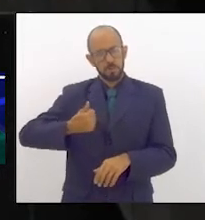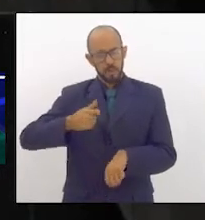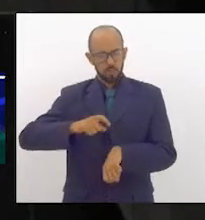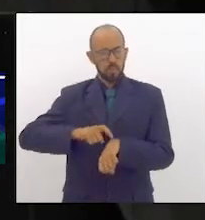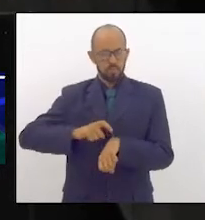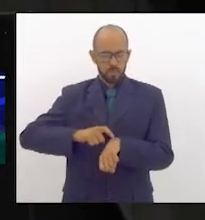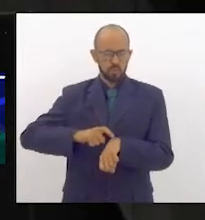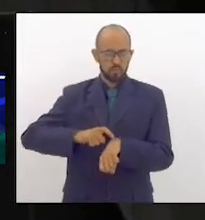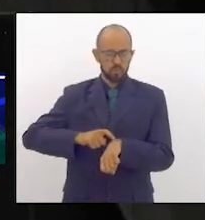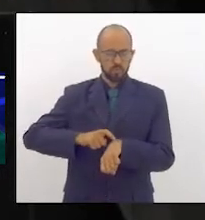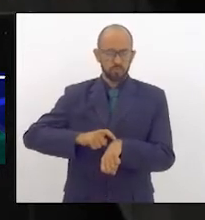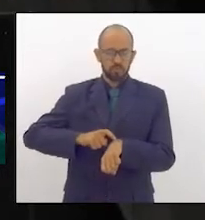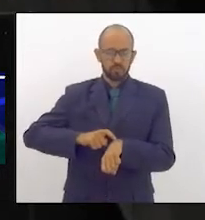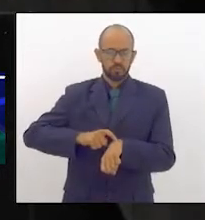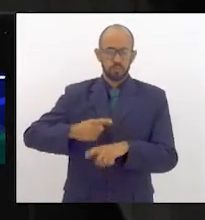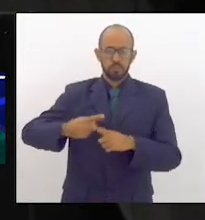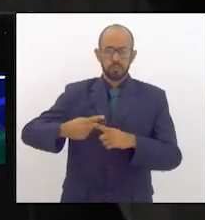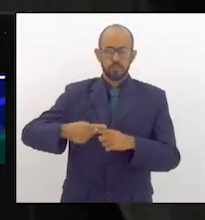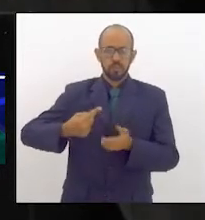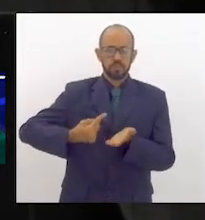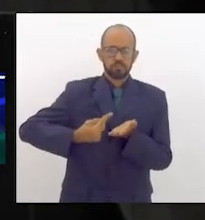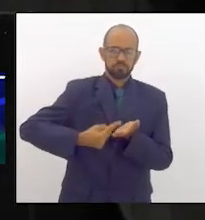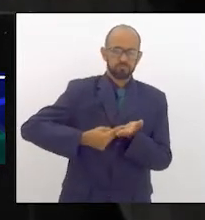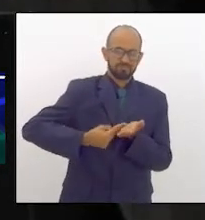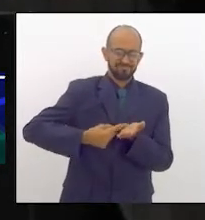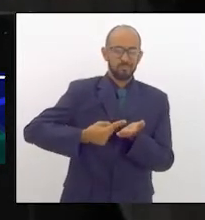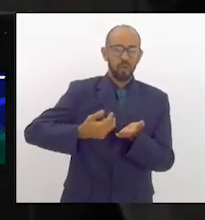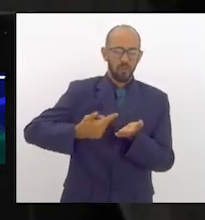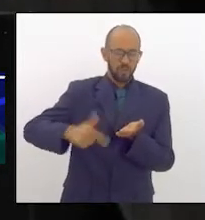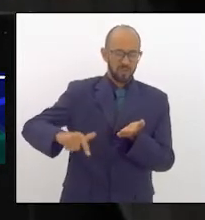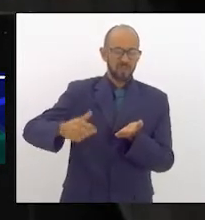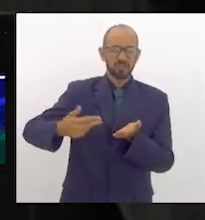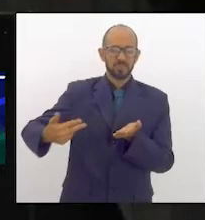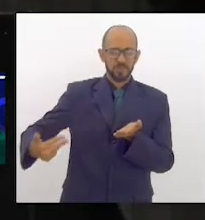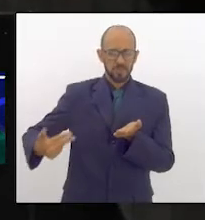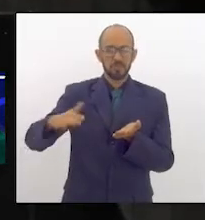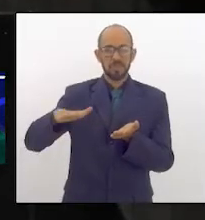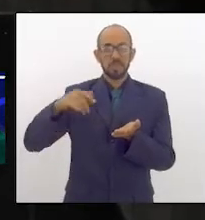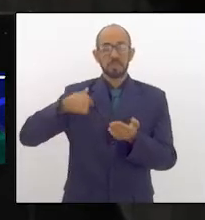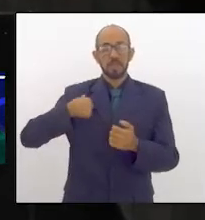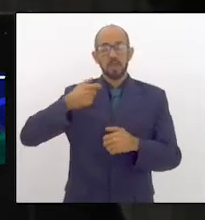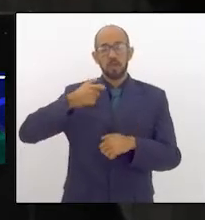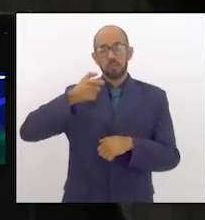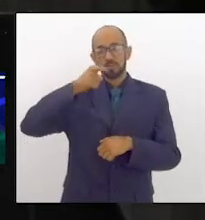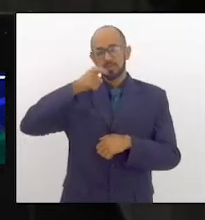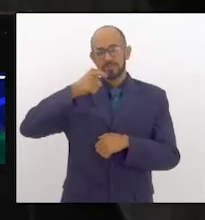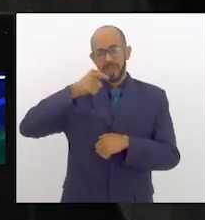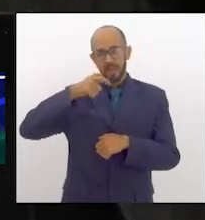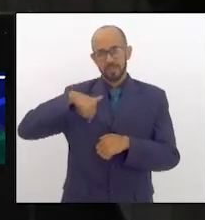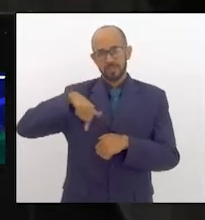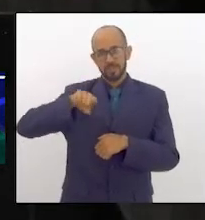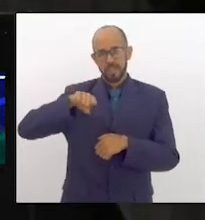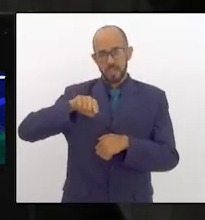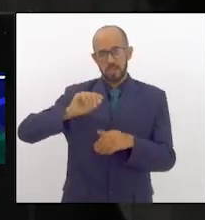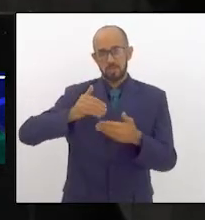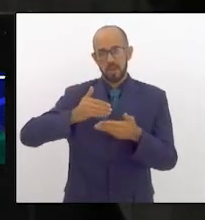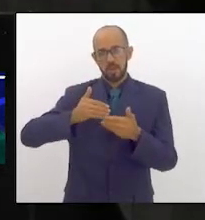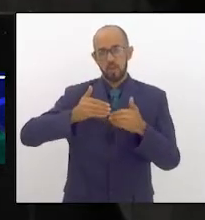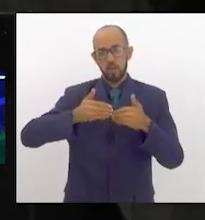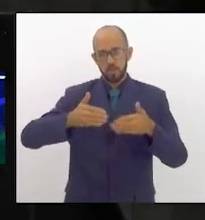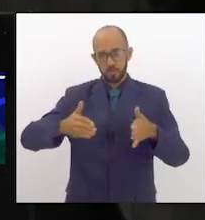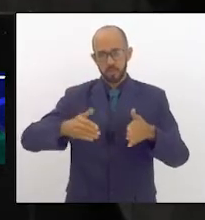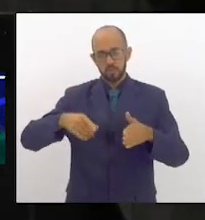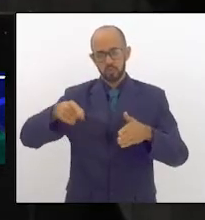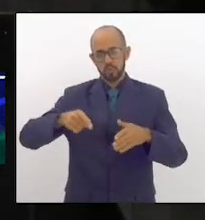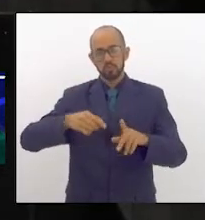de um primeiro momento que eu tinha agenda de concorrente mas fiz questão de estar na audiência desde a abertura de aguardar alguns